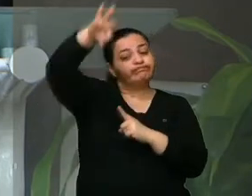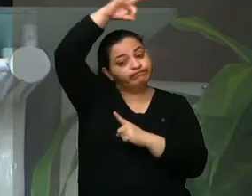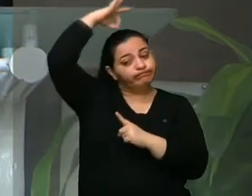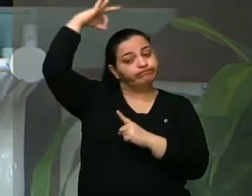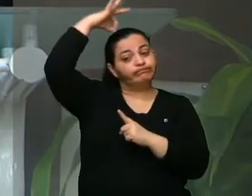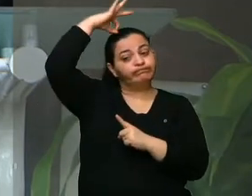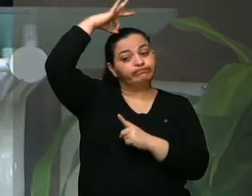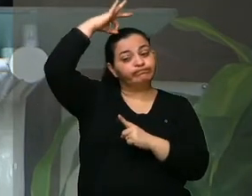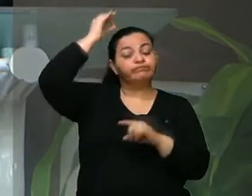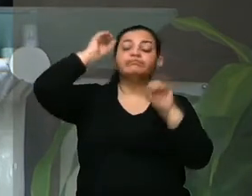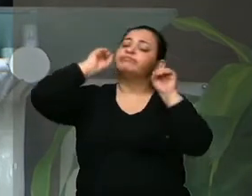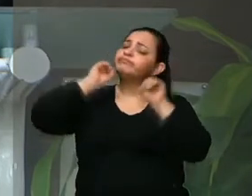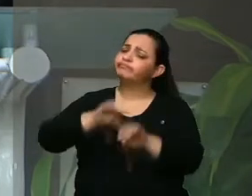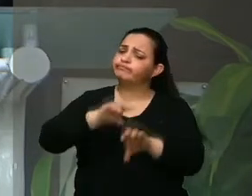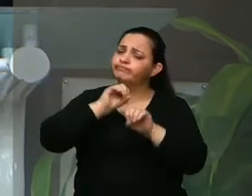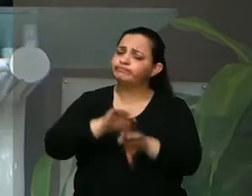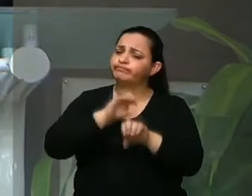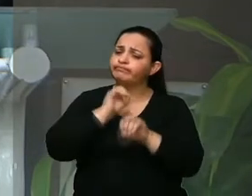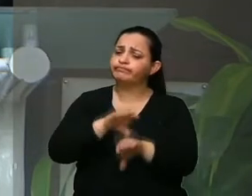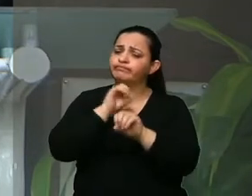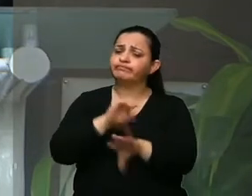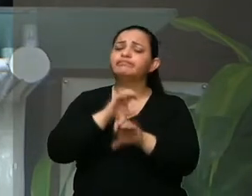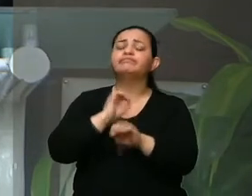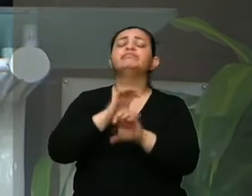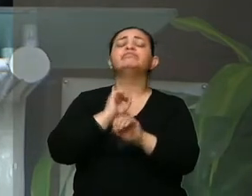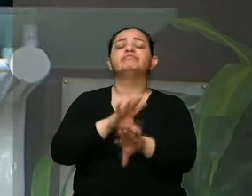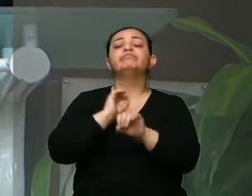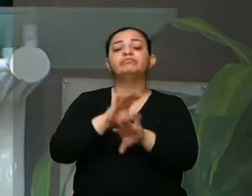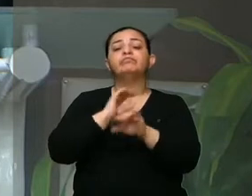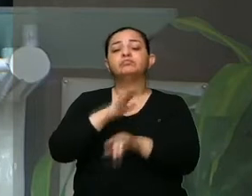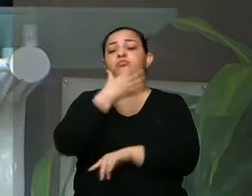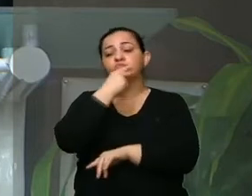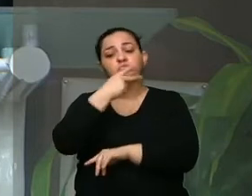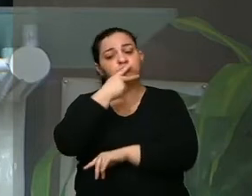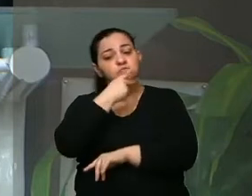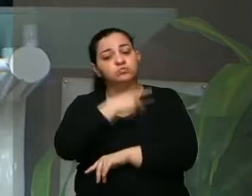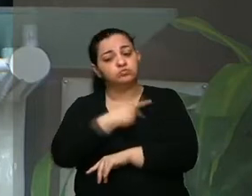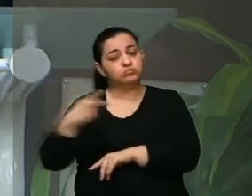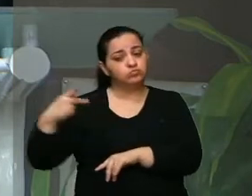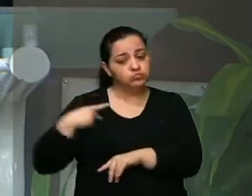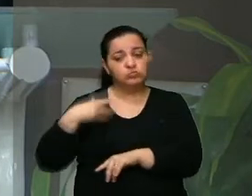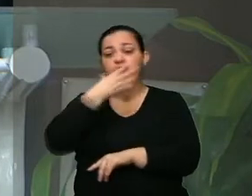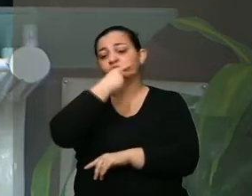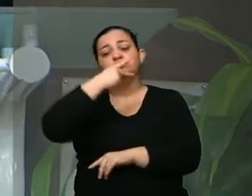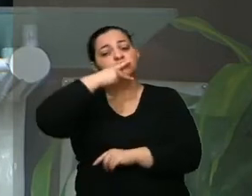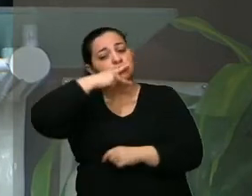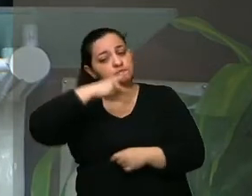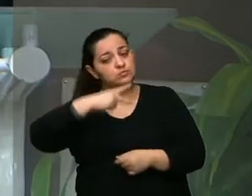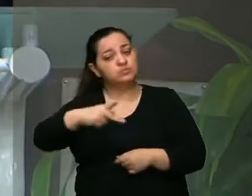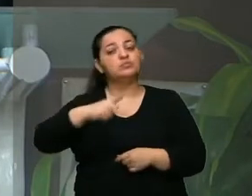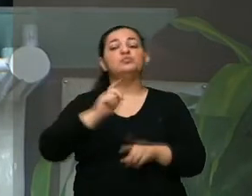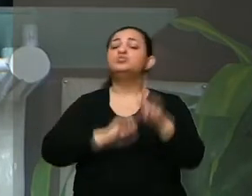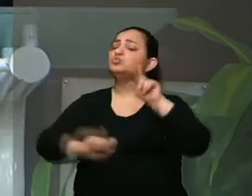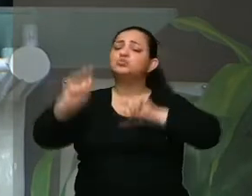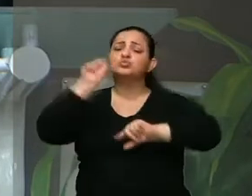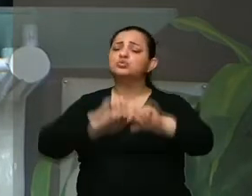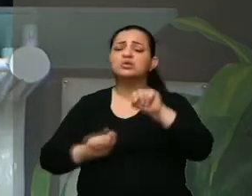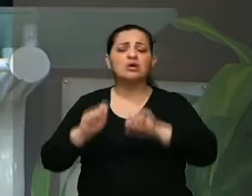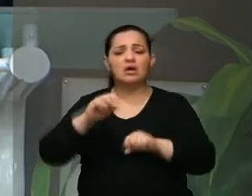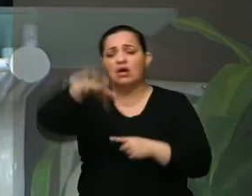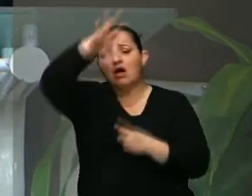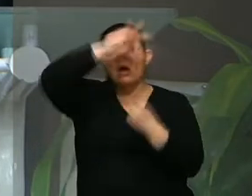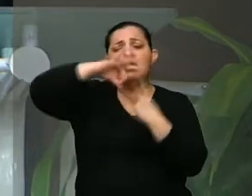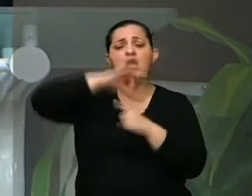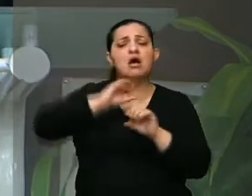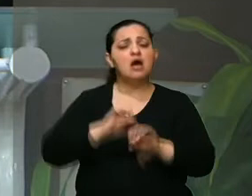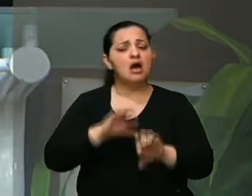que ensina através do pastor através do profeta e o que o espírito